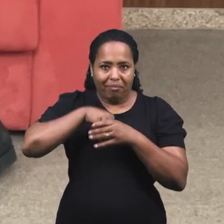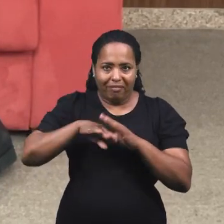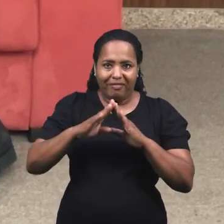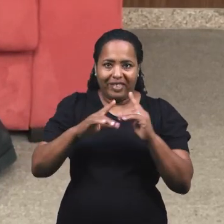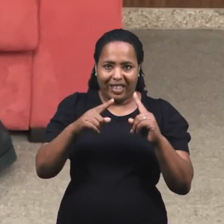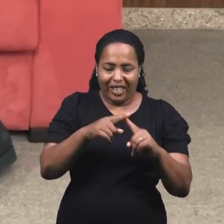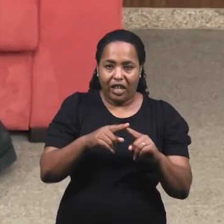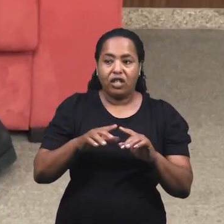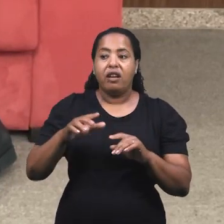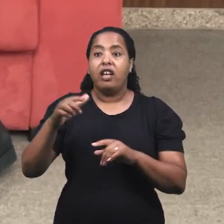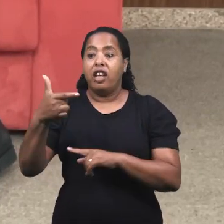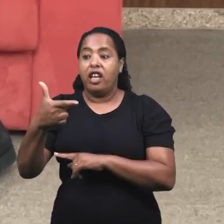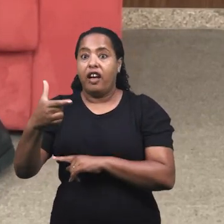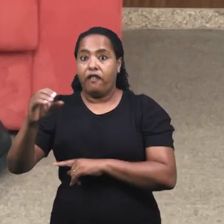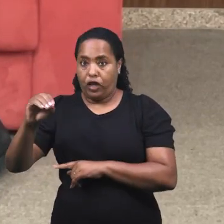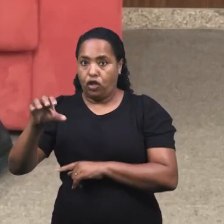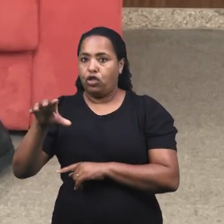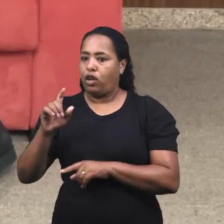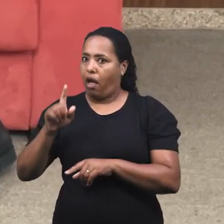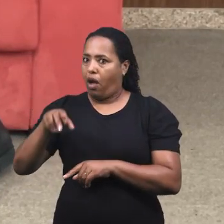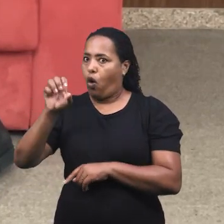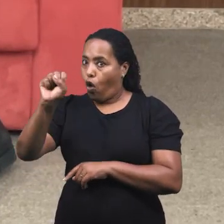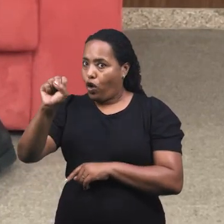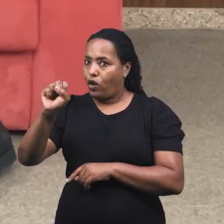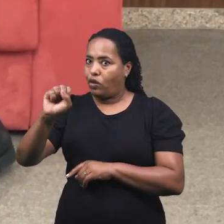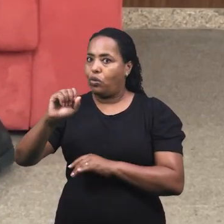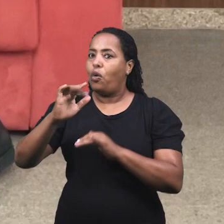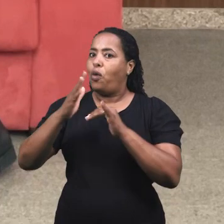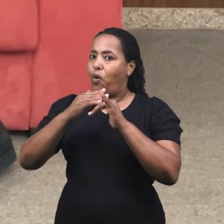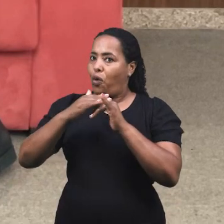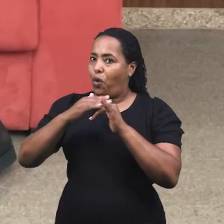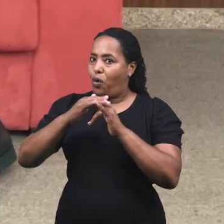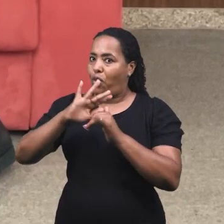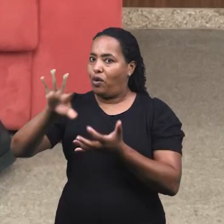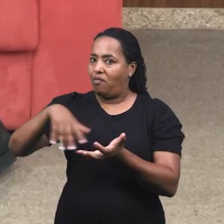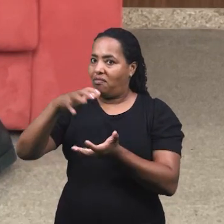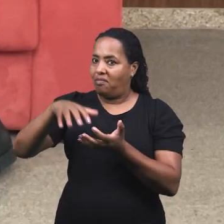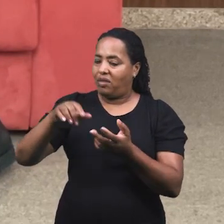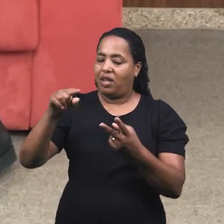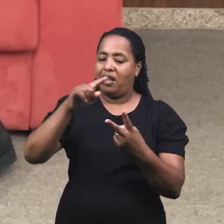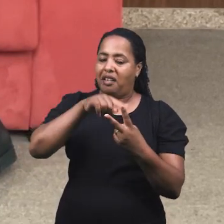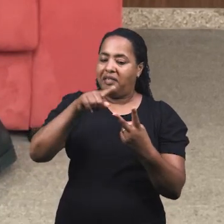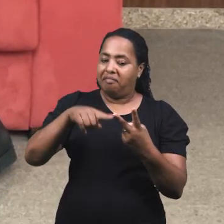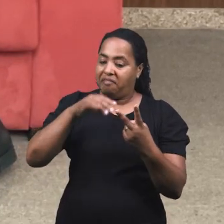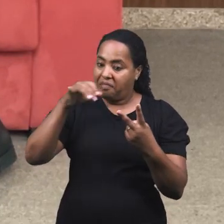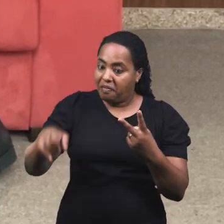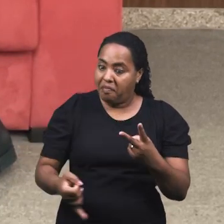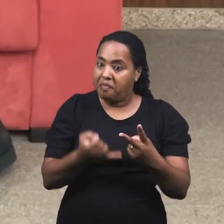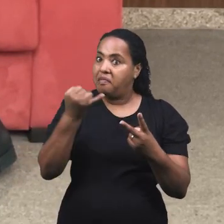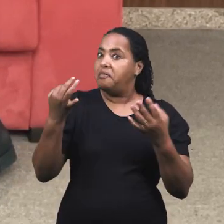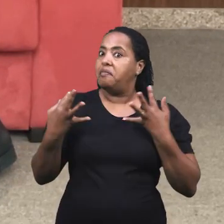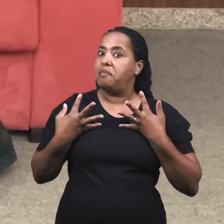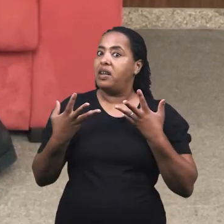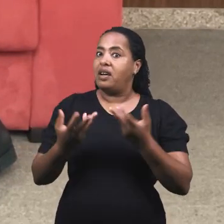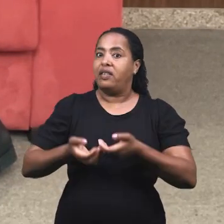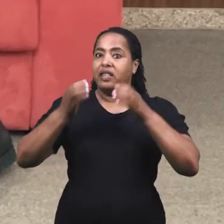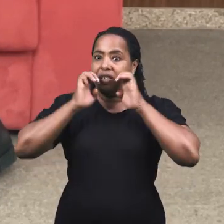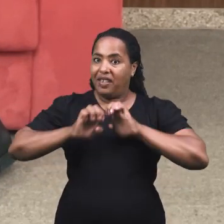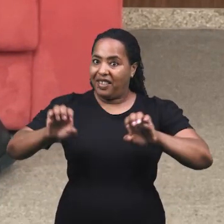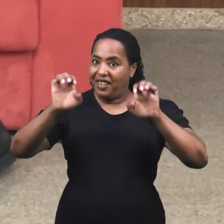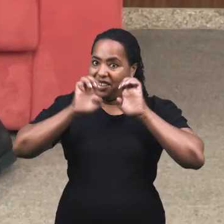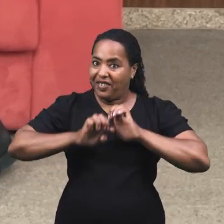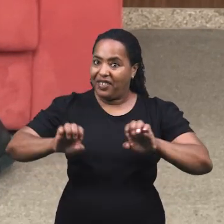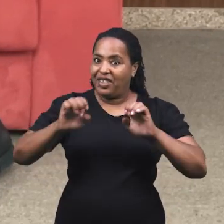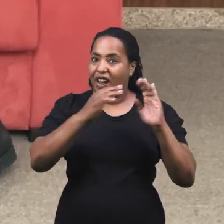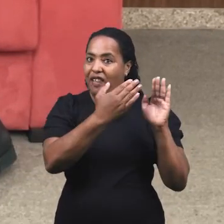igrejas. Às 20 horas, temos o nosso culto transmitido pelo YouTube. 2 excelentes oportunidades de